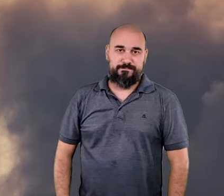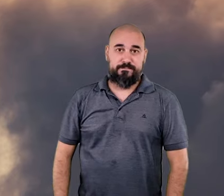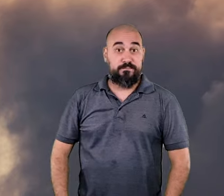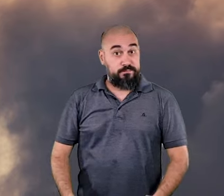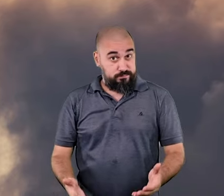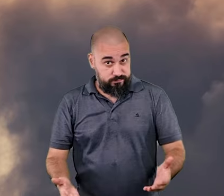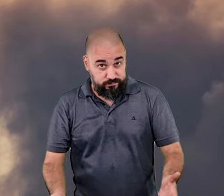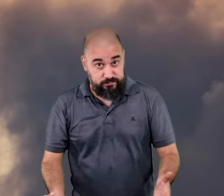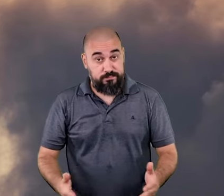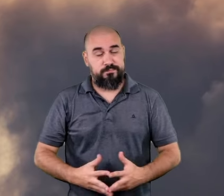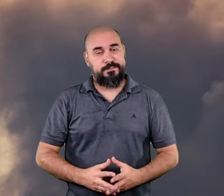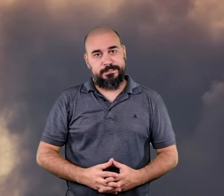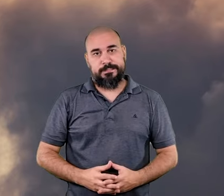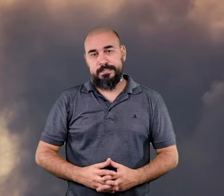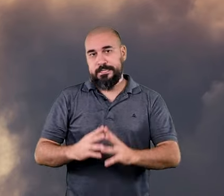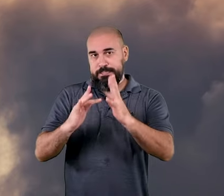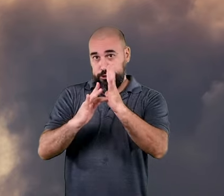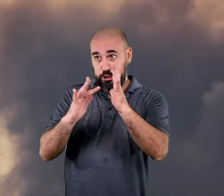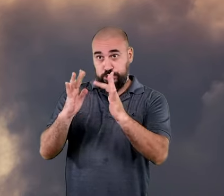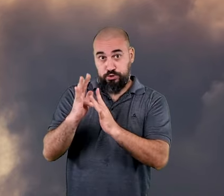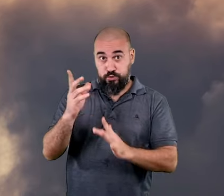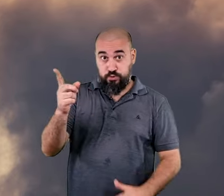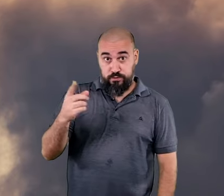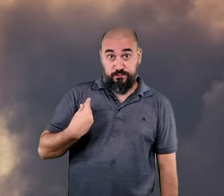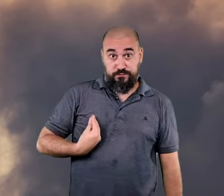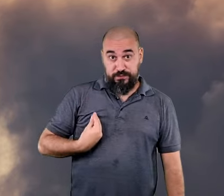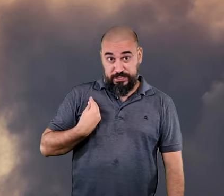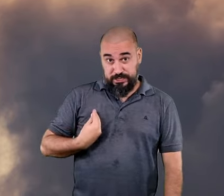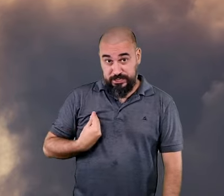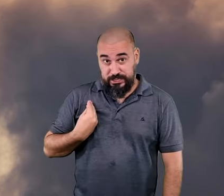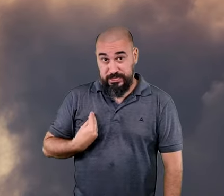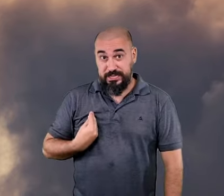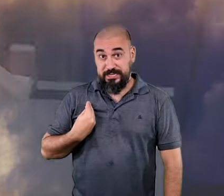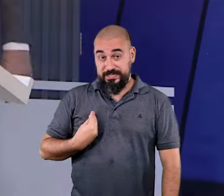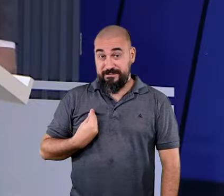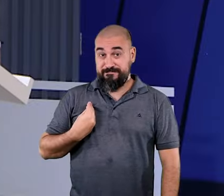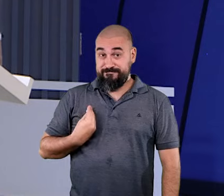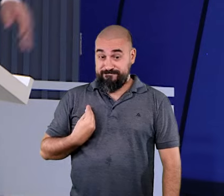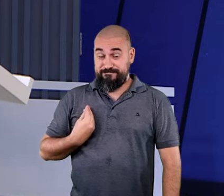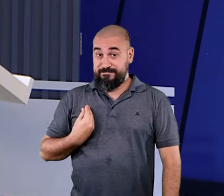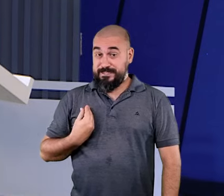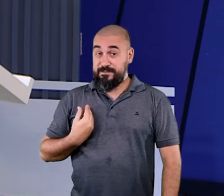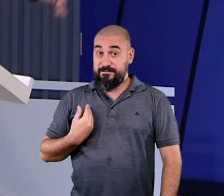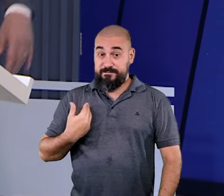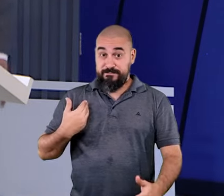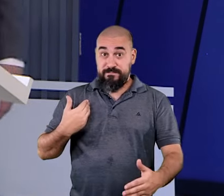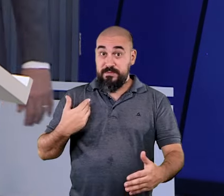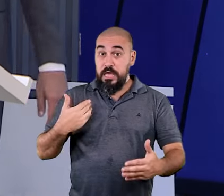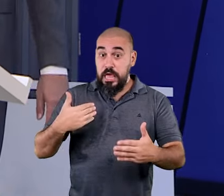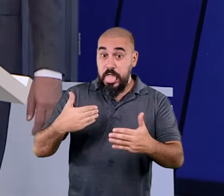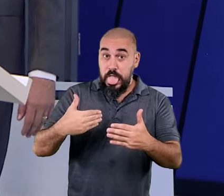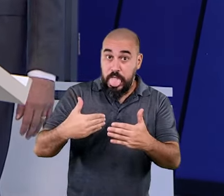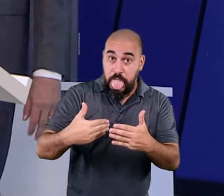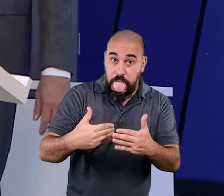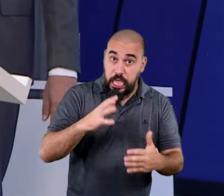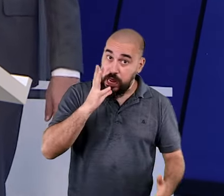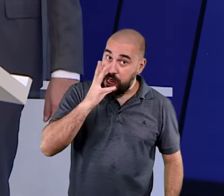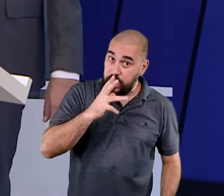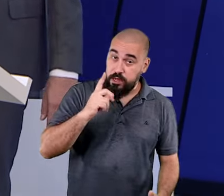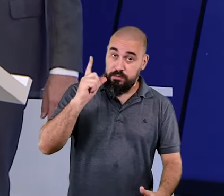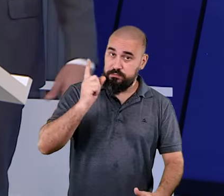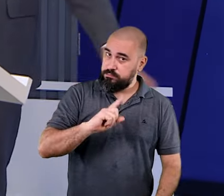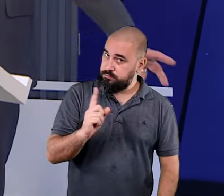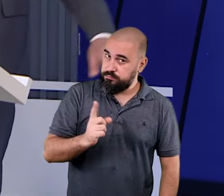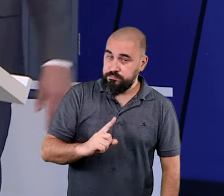Sendo assim, a vinda de Jesus não vai ser secreta. É como um relâmpago, é com